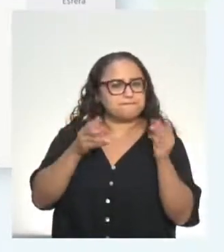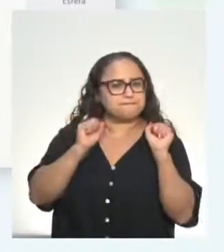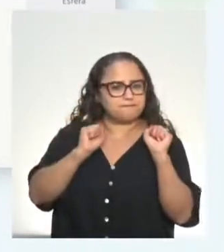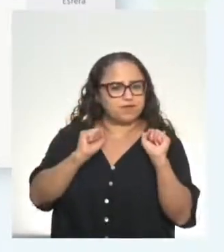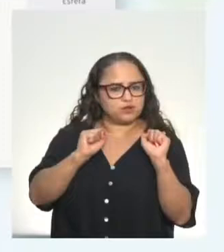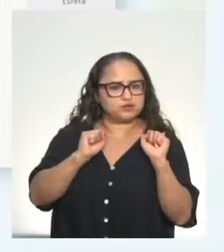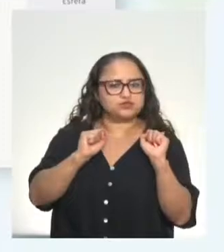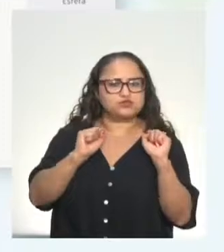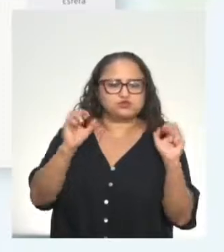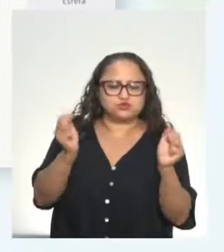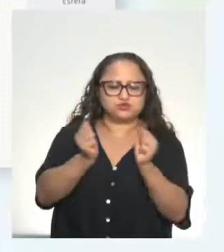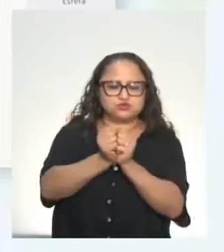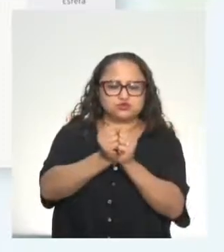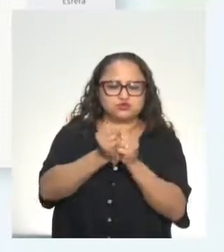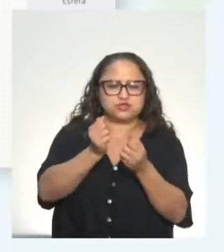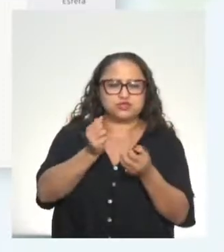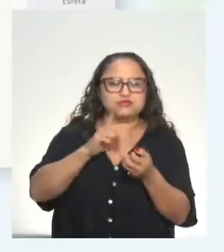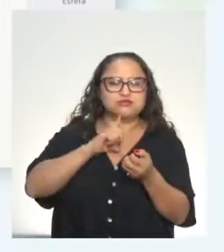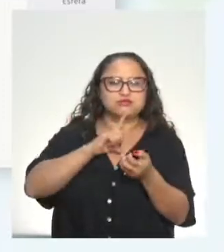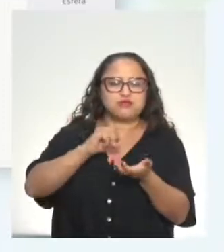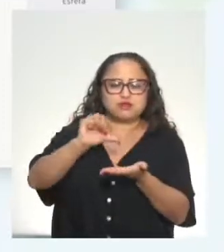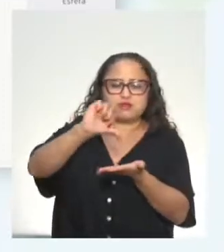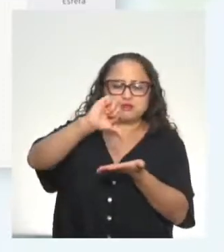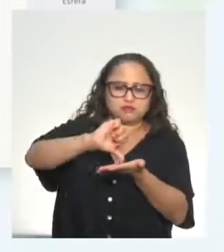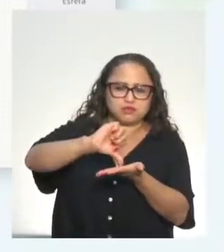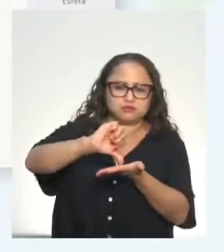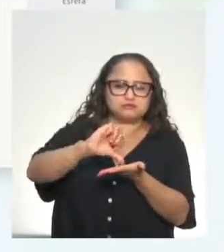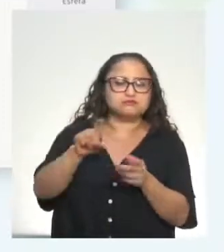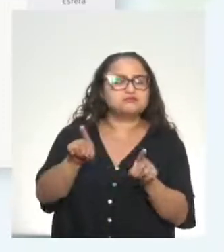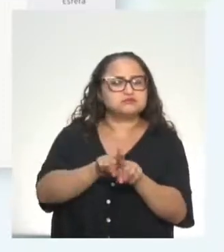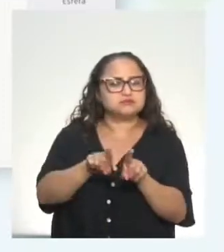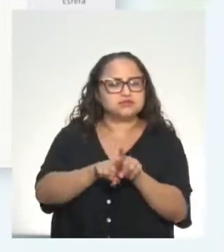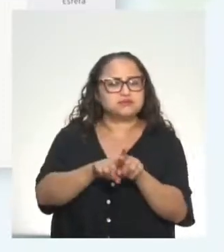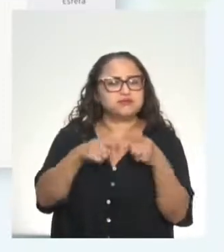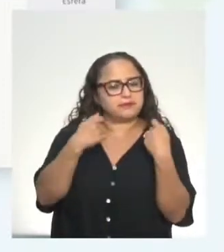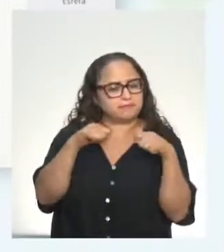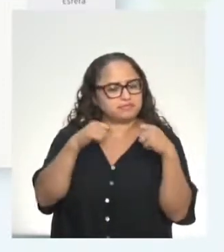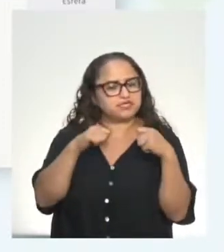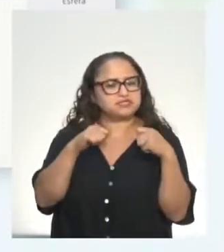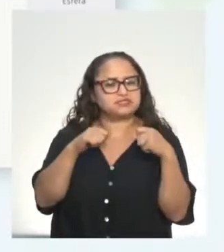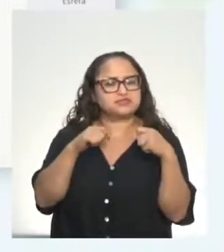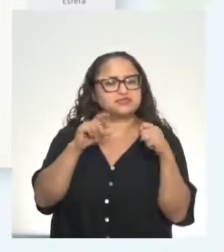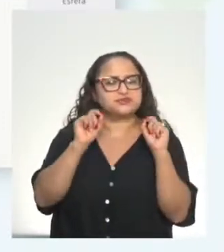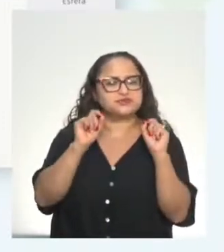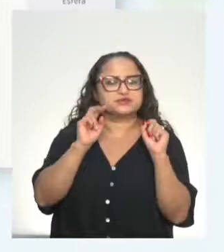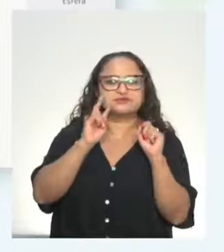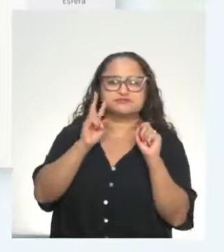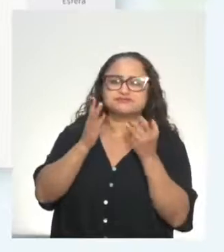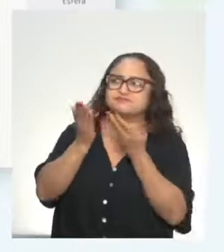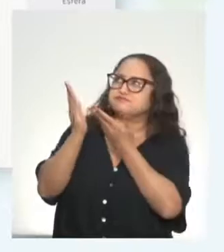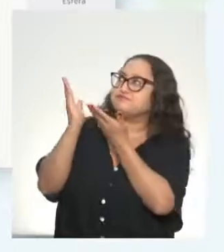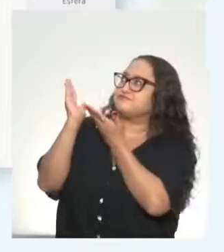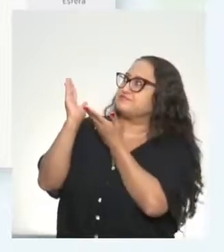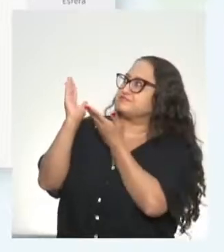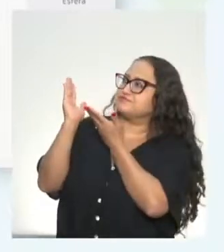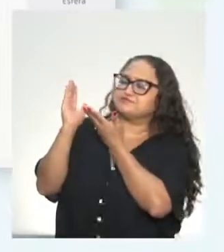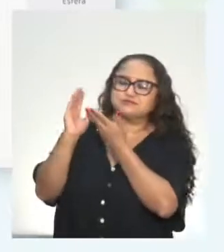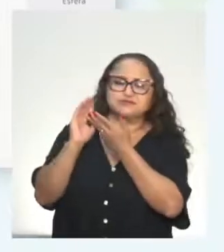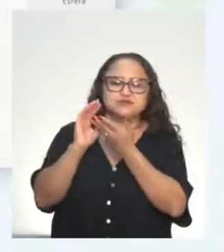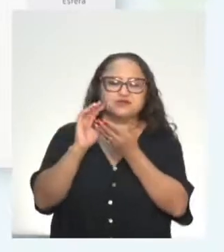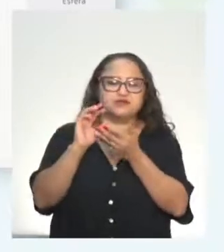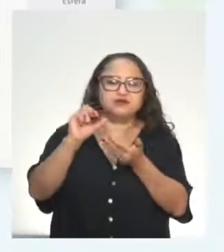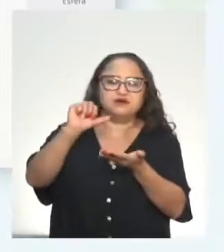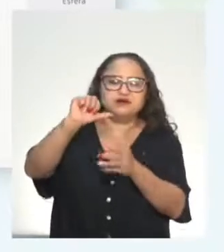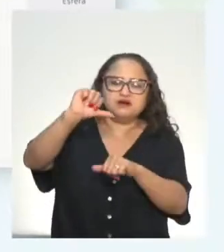meio, aqui na lateral também eu vejo que precisa ser alinhado, olha, então vou usar esse botão da lateral bem centralizado